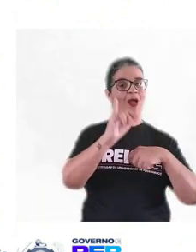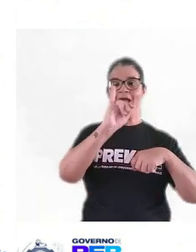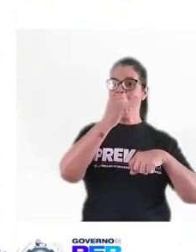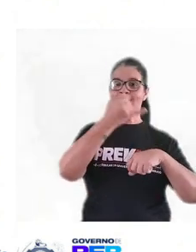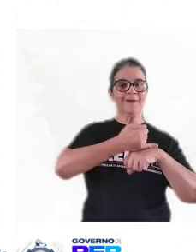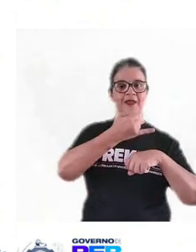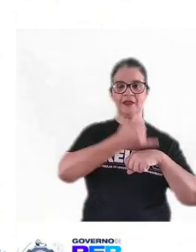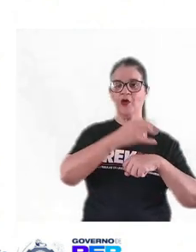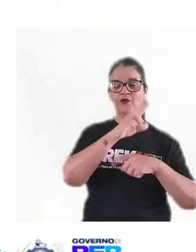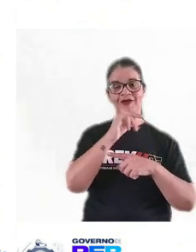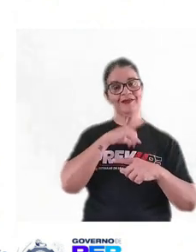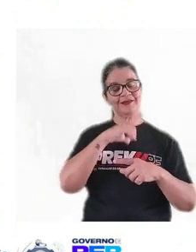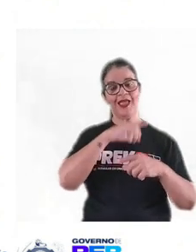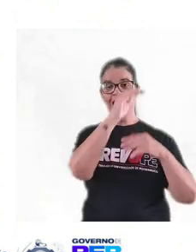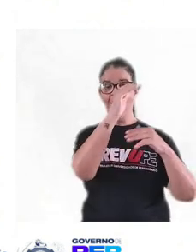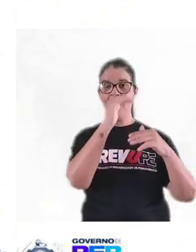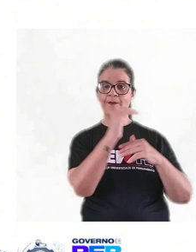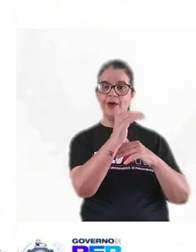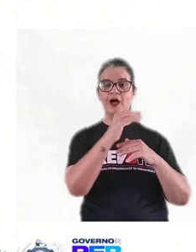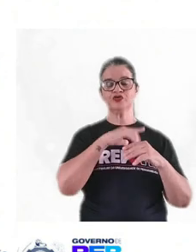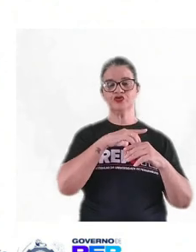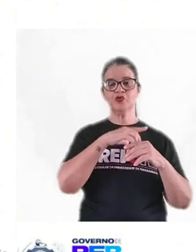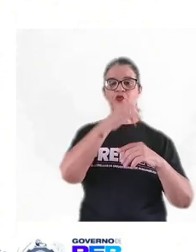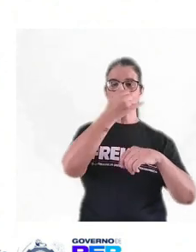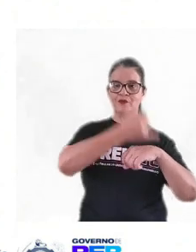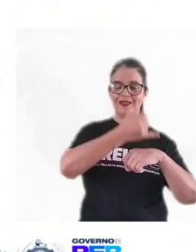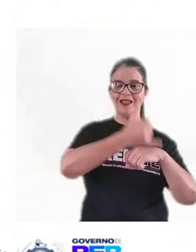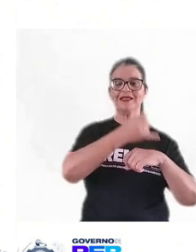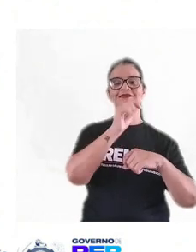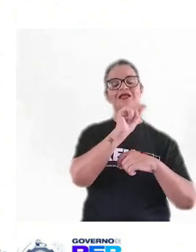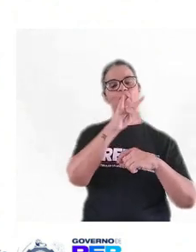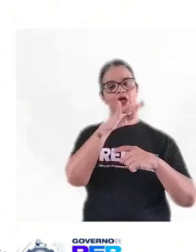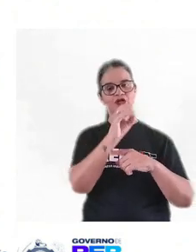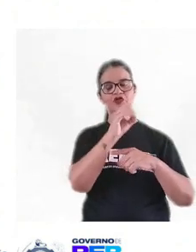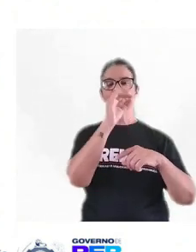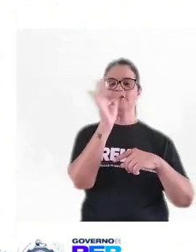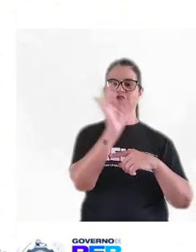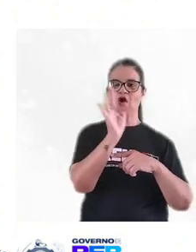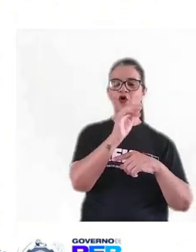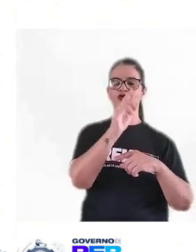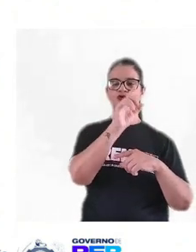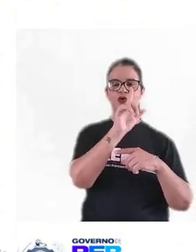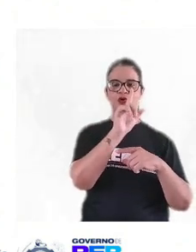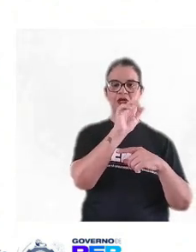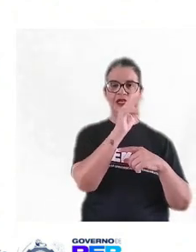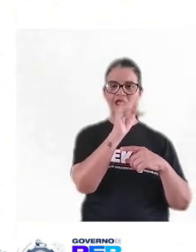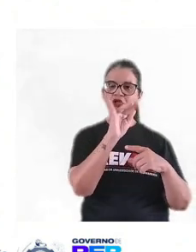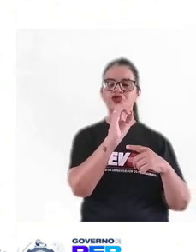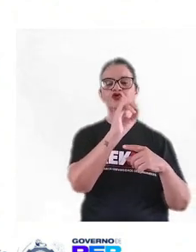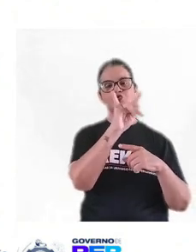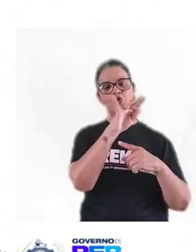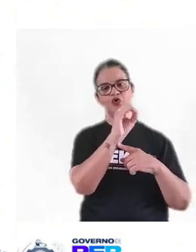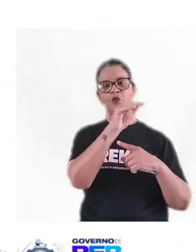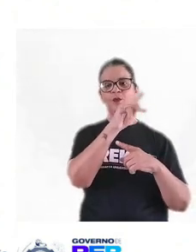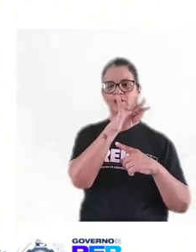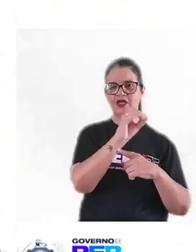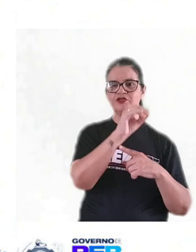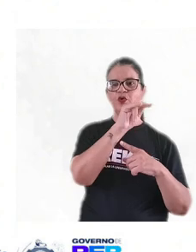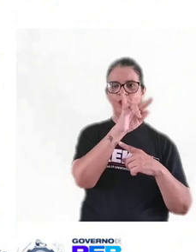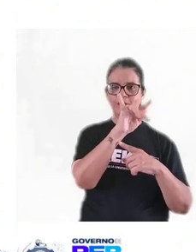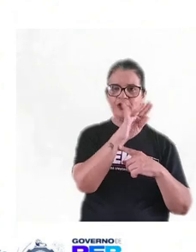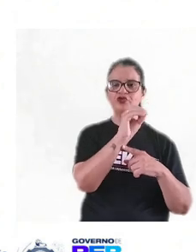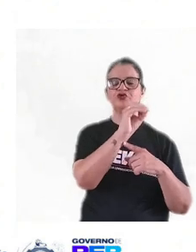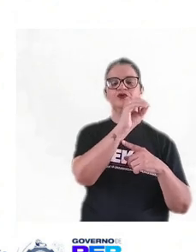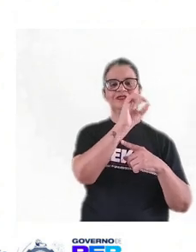e você vai ter abaixo dele os metais alcalinos terrosos o lítio o sódio o potássio o rubídeo o